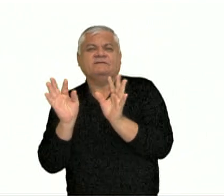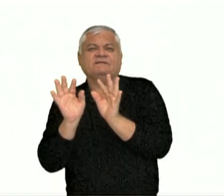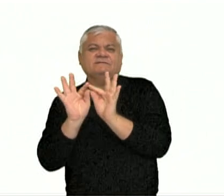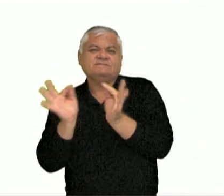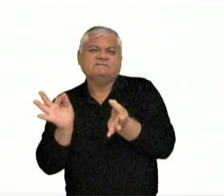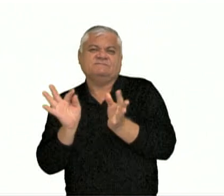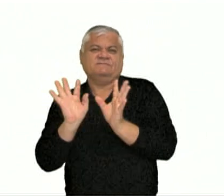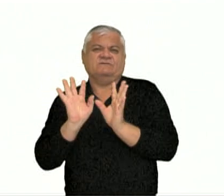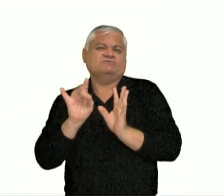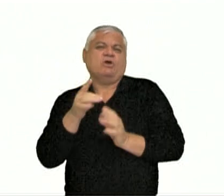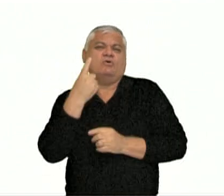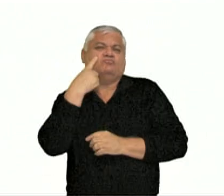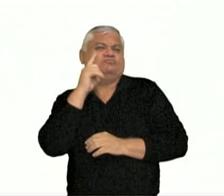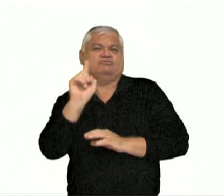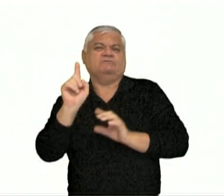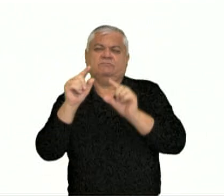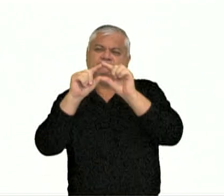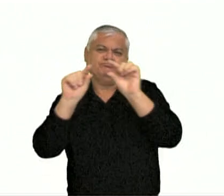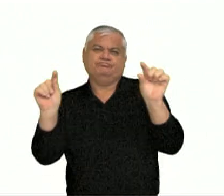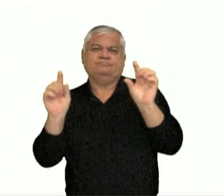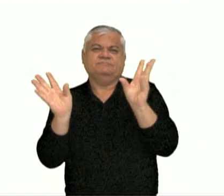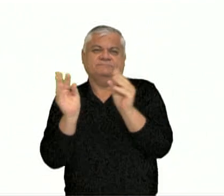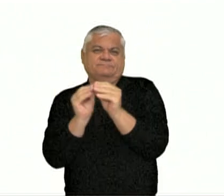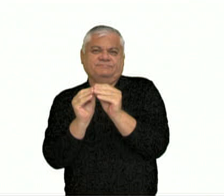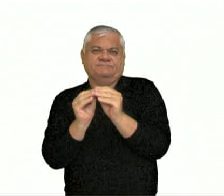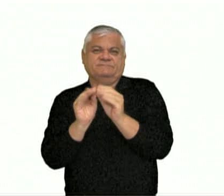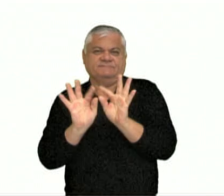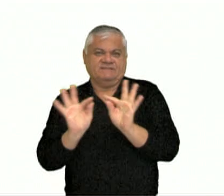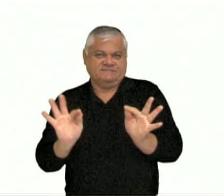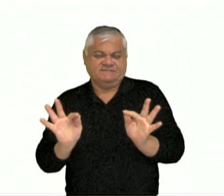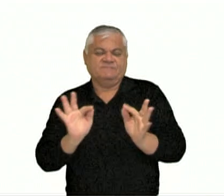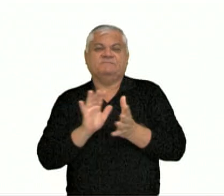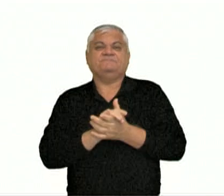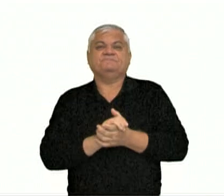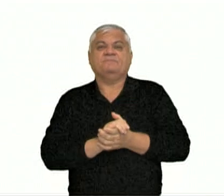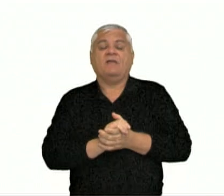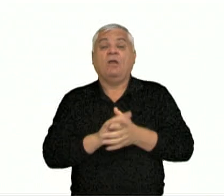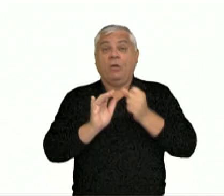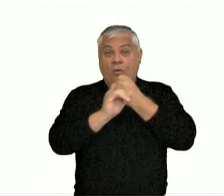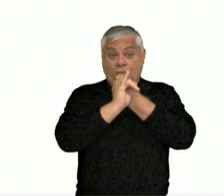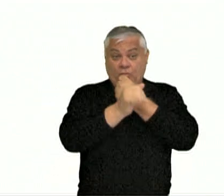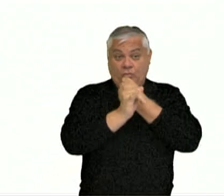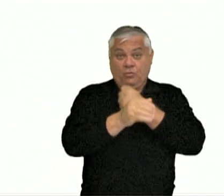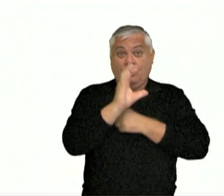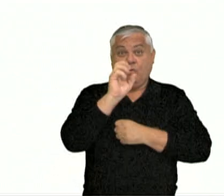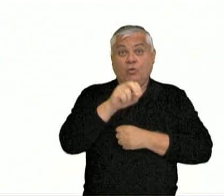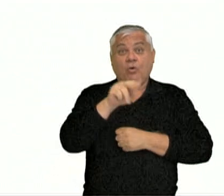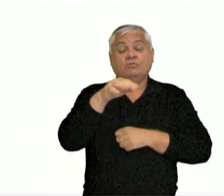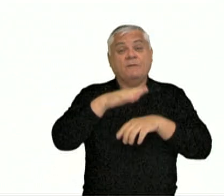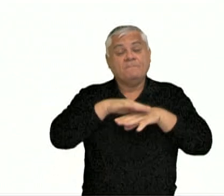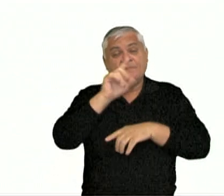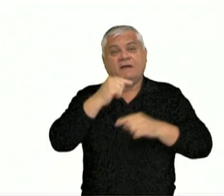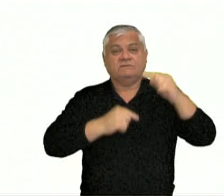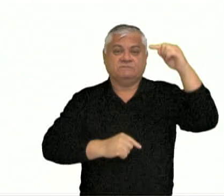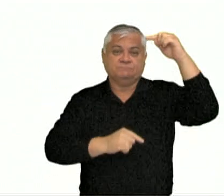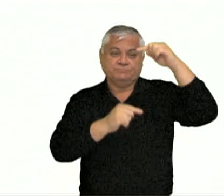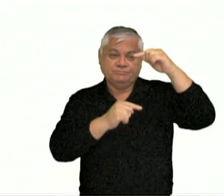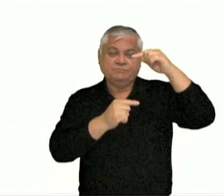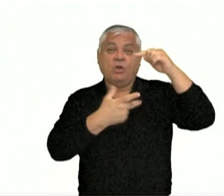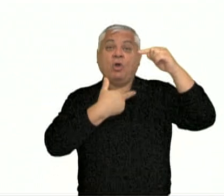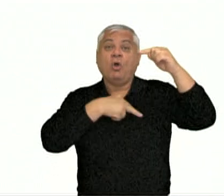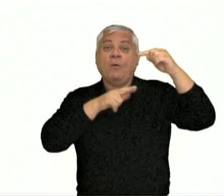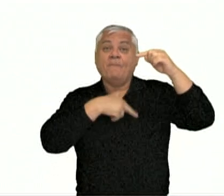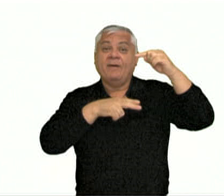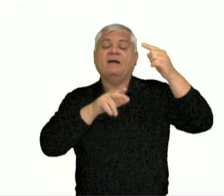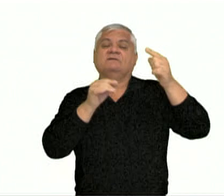ser diária e tal, uma situação cotidiana. E o conto é mais curto que o romance